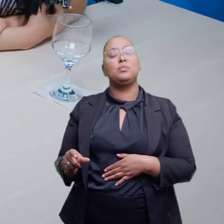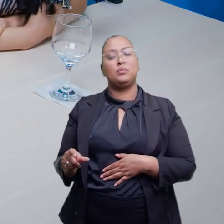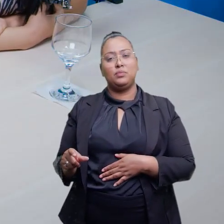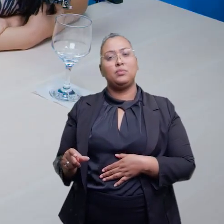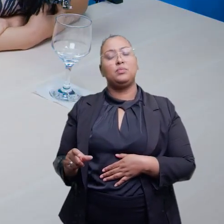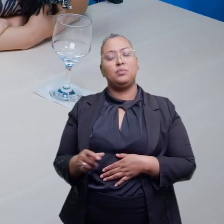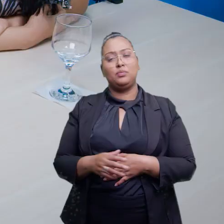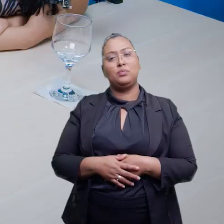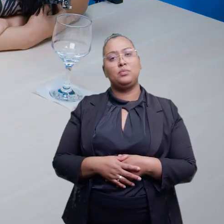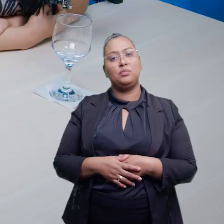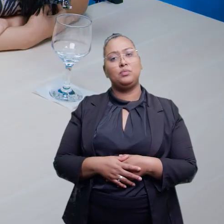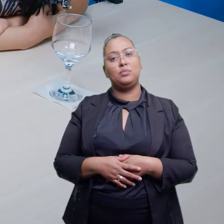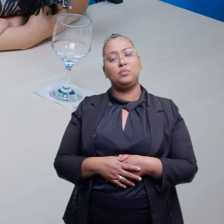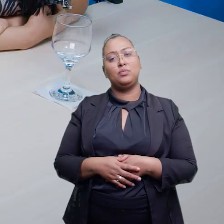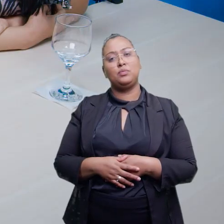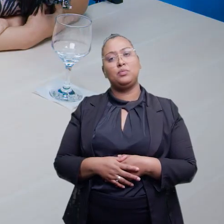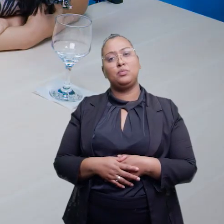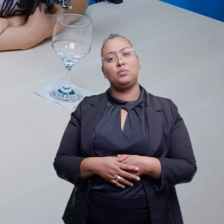tem